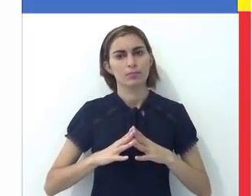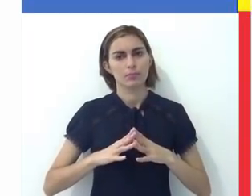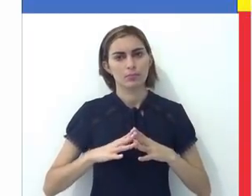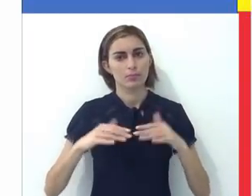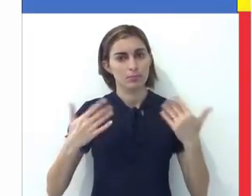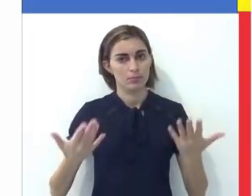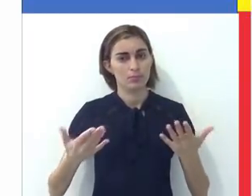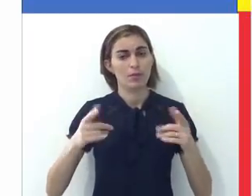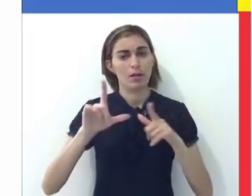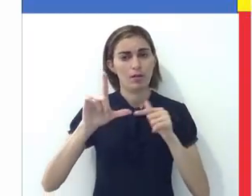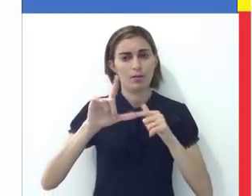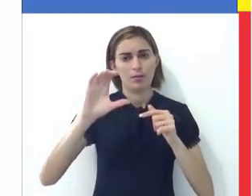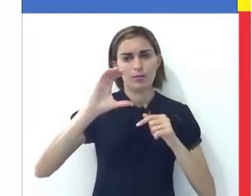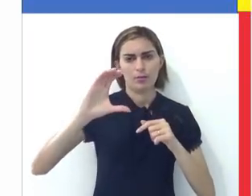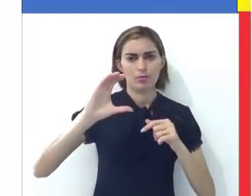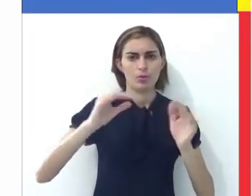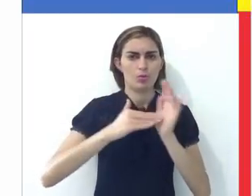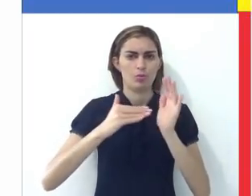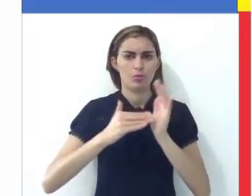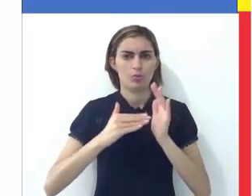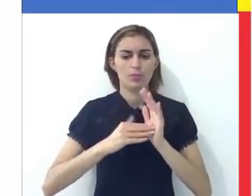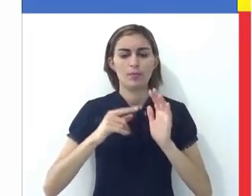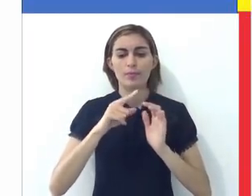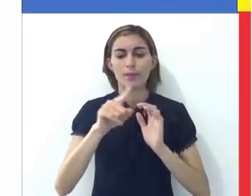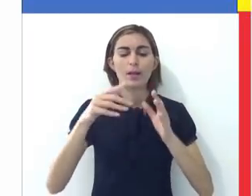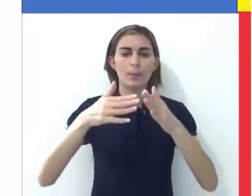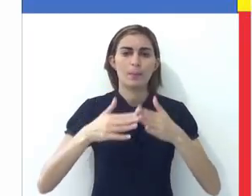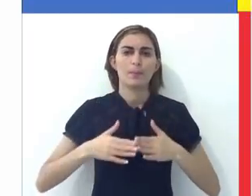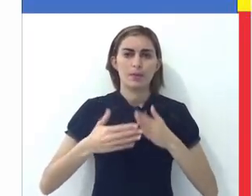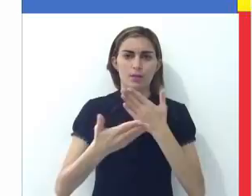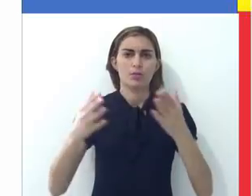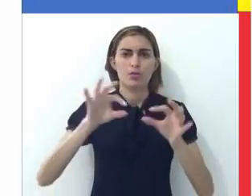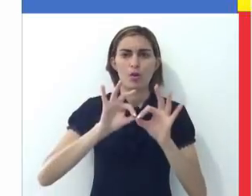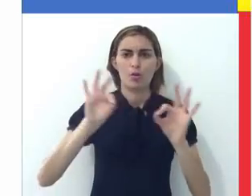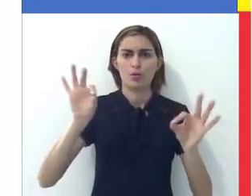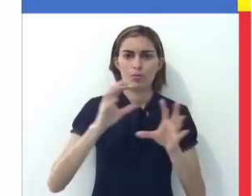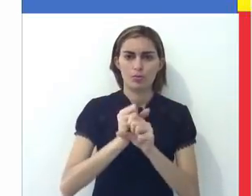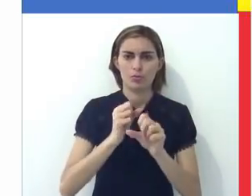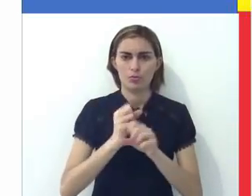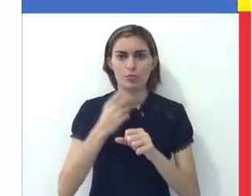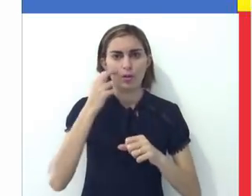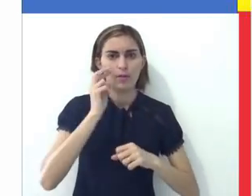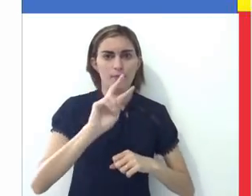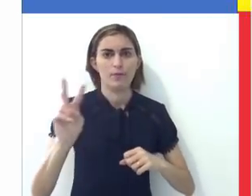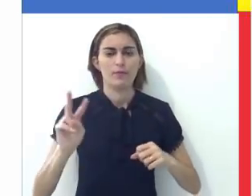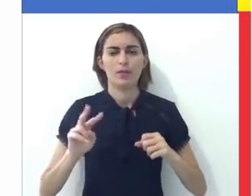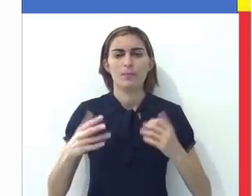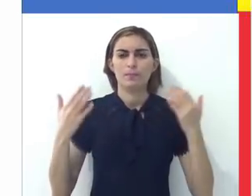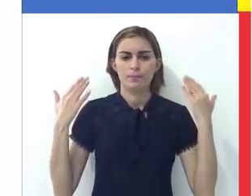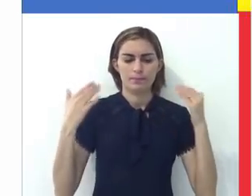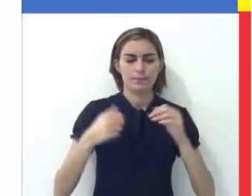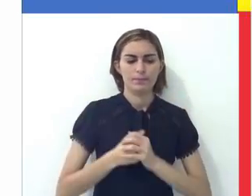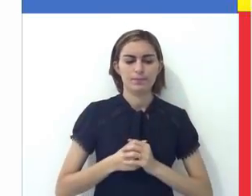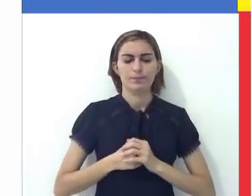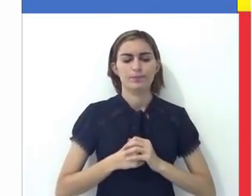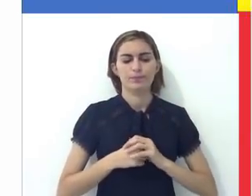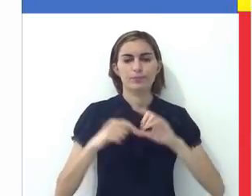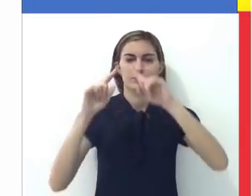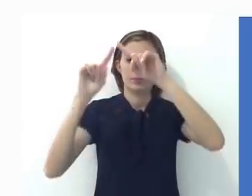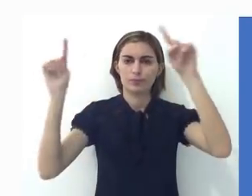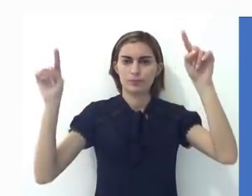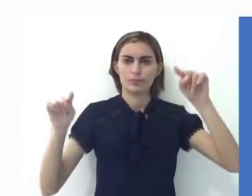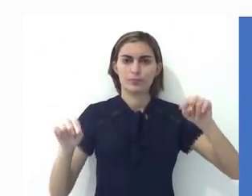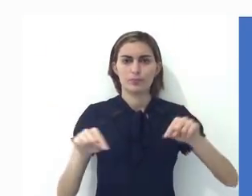graus. E a letra C, por último, ele está pedindo essas medidas aí. Vamos ver grande essa